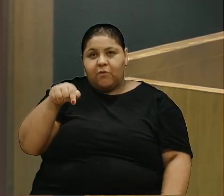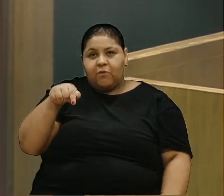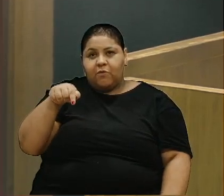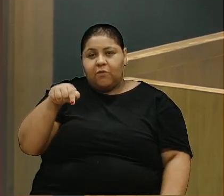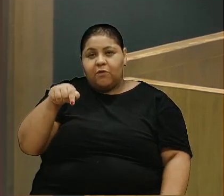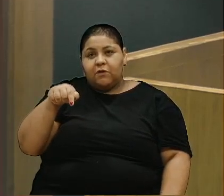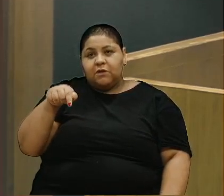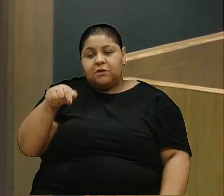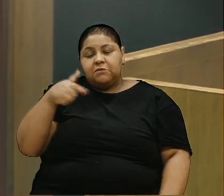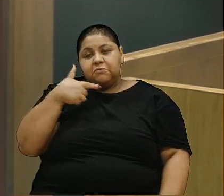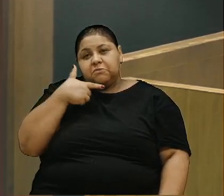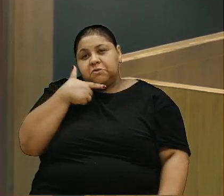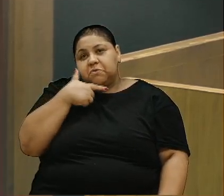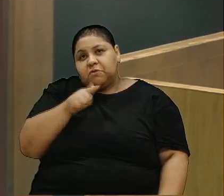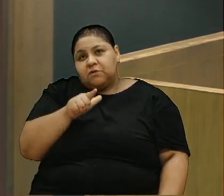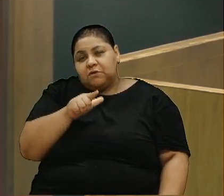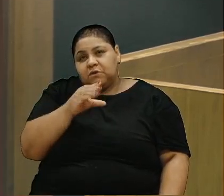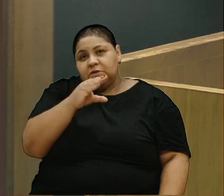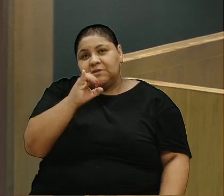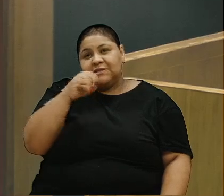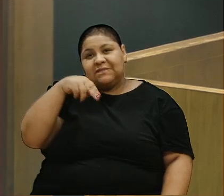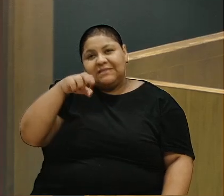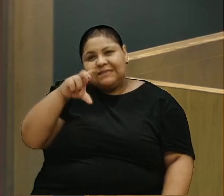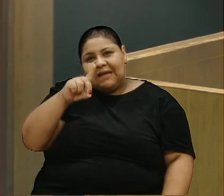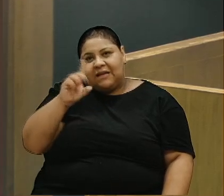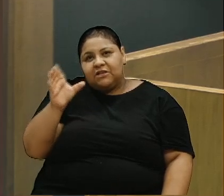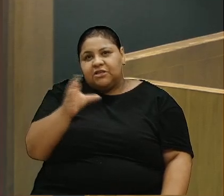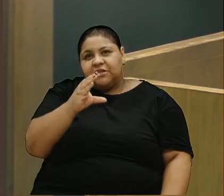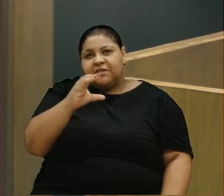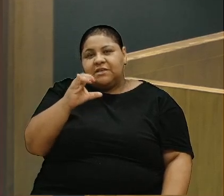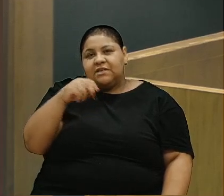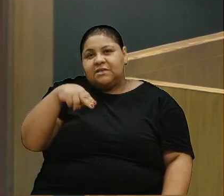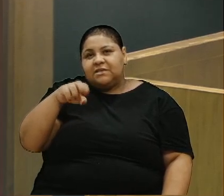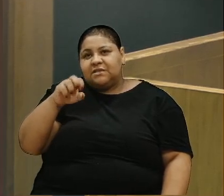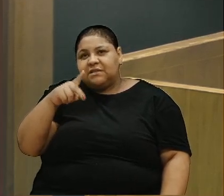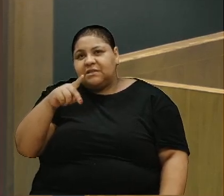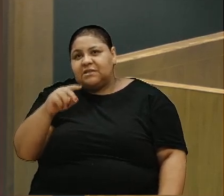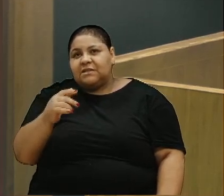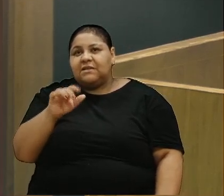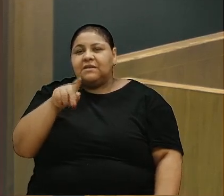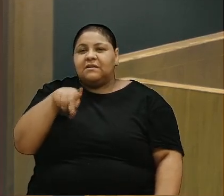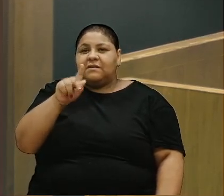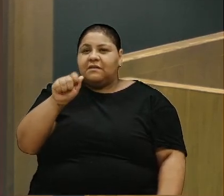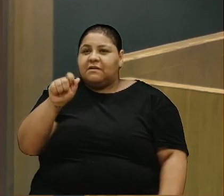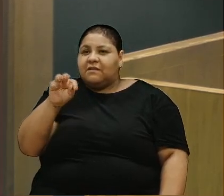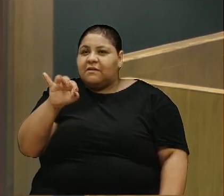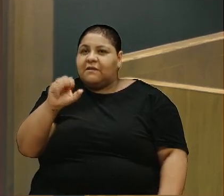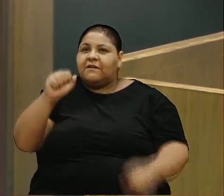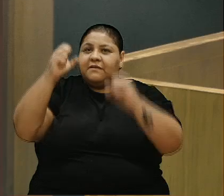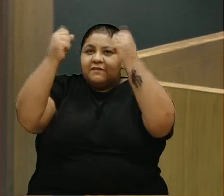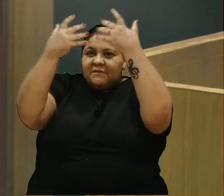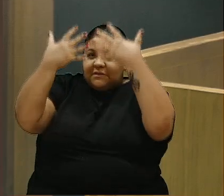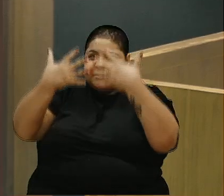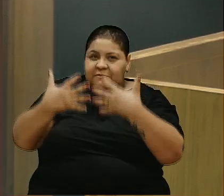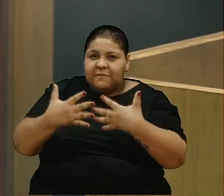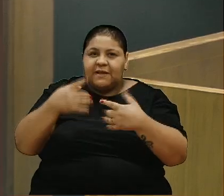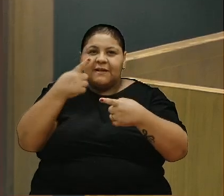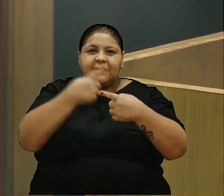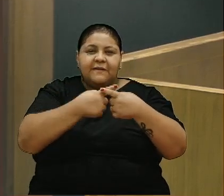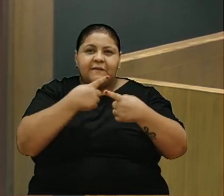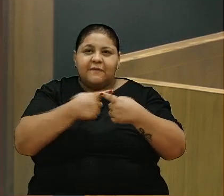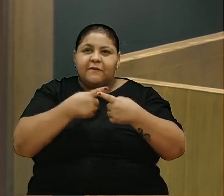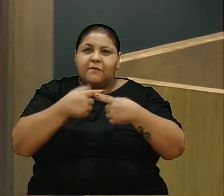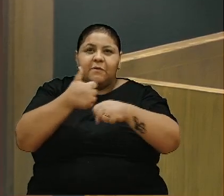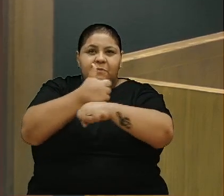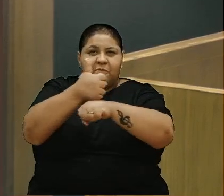se desse, né, senhor presidente, da Kátia Sonalho dar uma palavrinha sobre o Sinédio, que ela é especialista